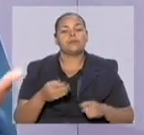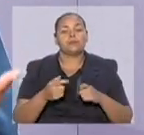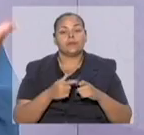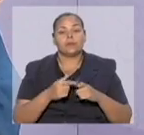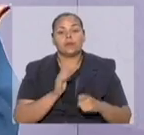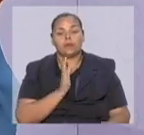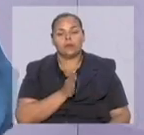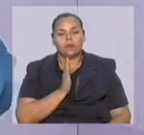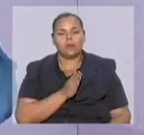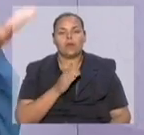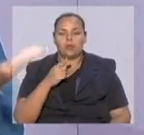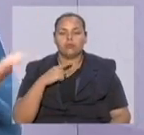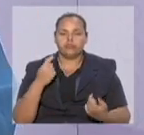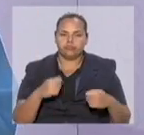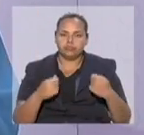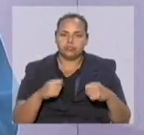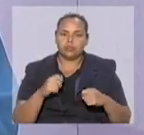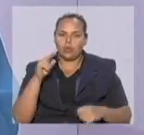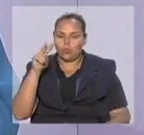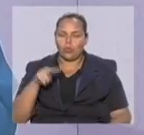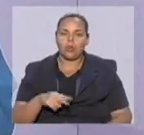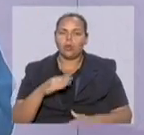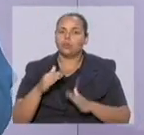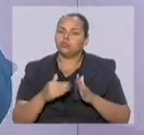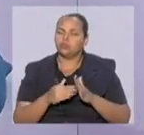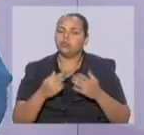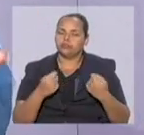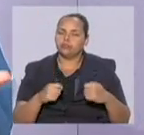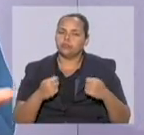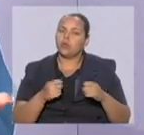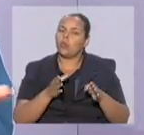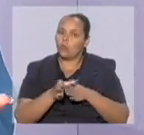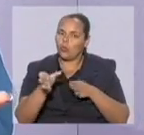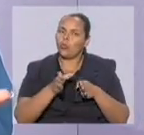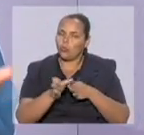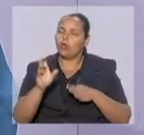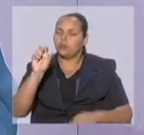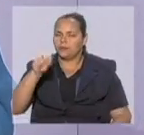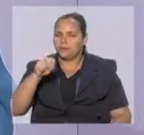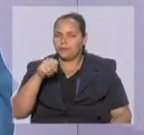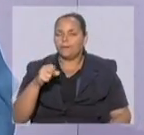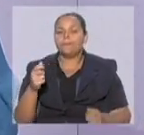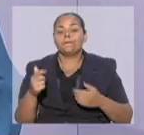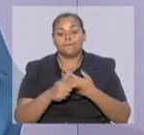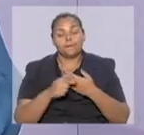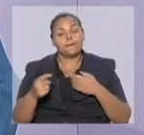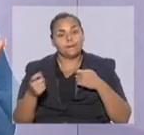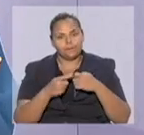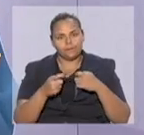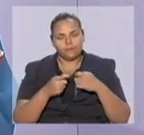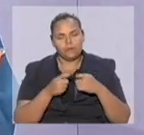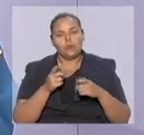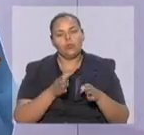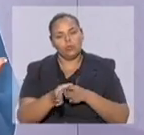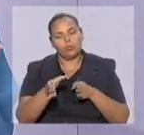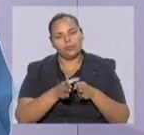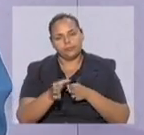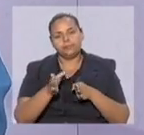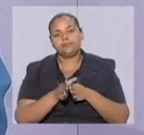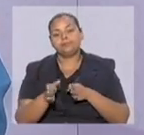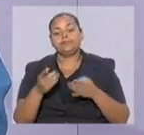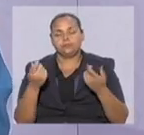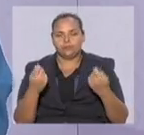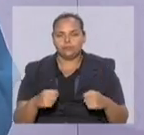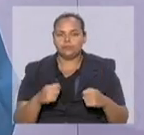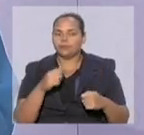acha que eu tenho que olhá-lo como inteiro. E eu acho que eu tenho que orientar, sim. O papel do médico também é orientar